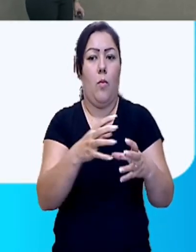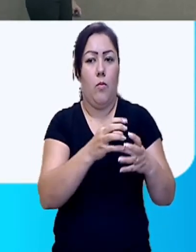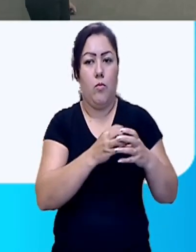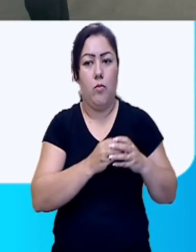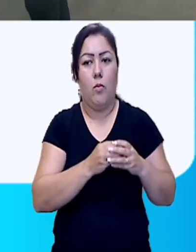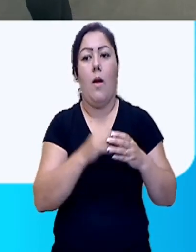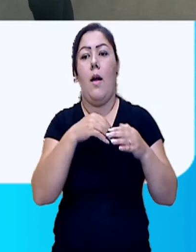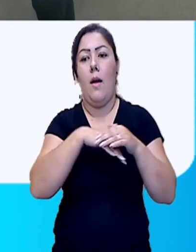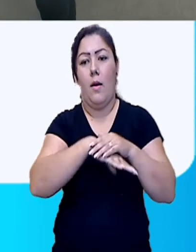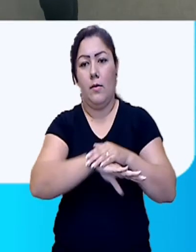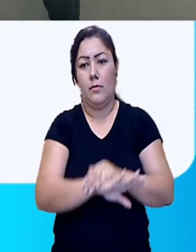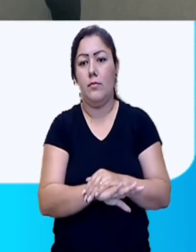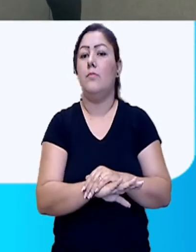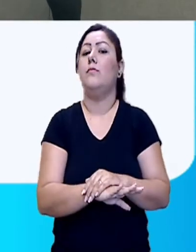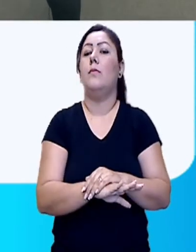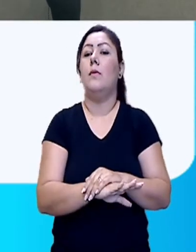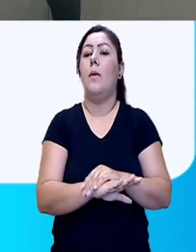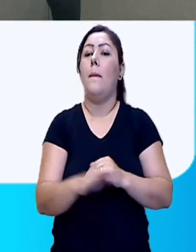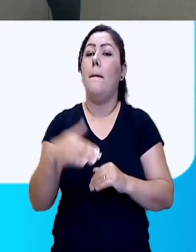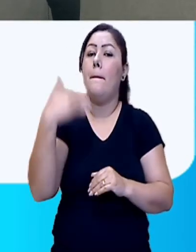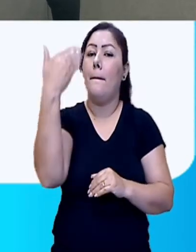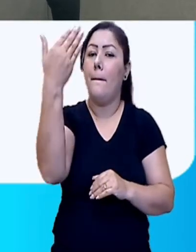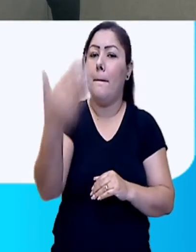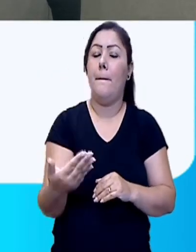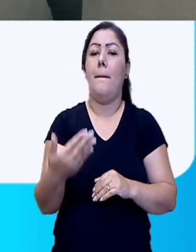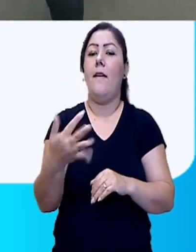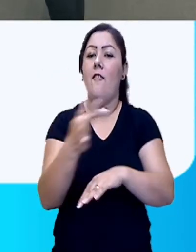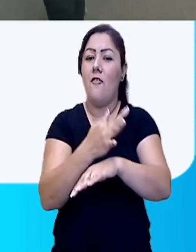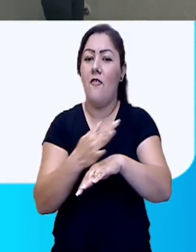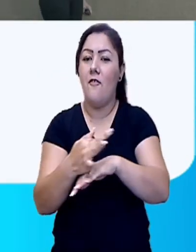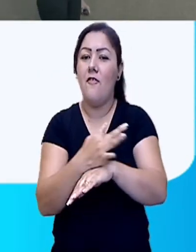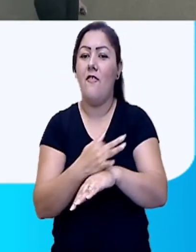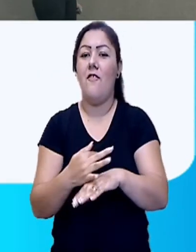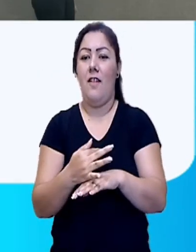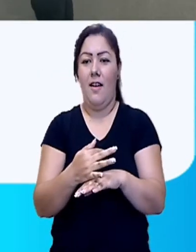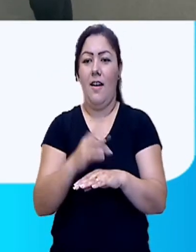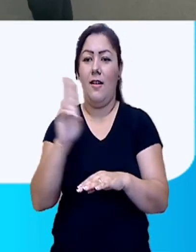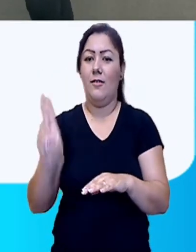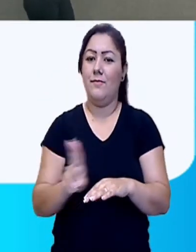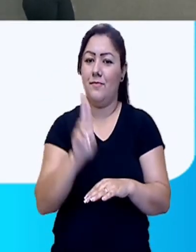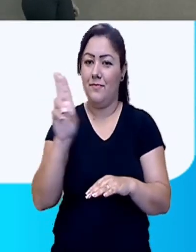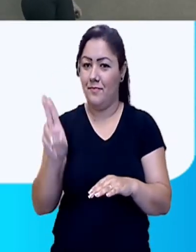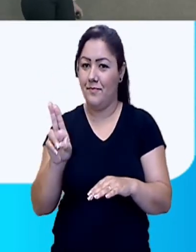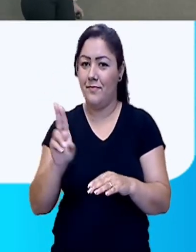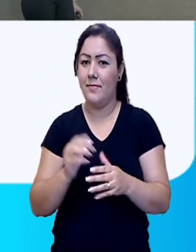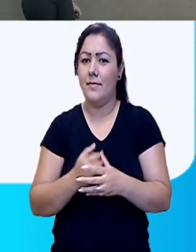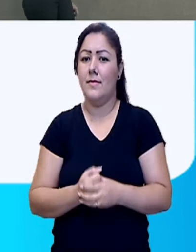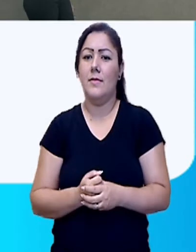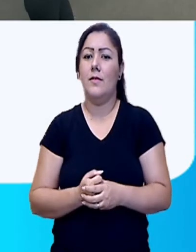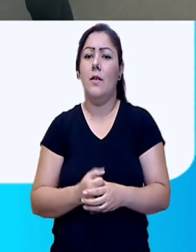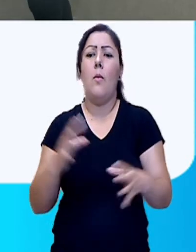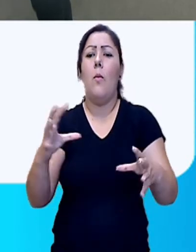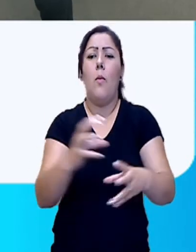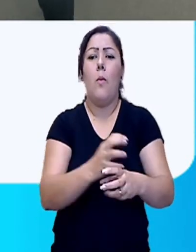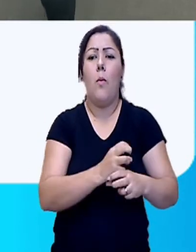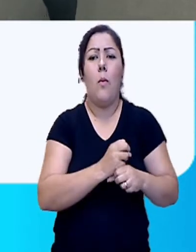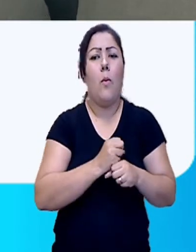guardar. Carla, o valor que Carla juntou. Olha, vamos ver quanto que Carla